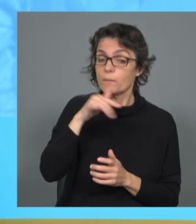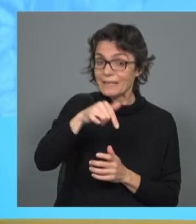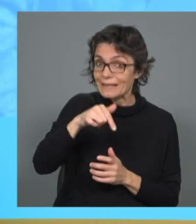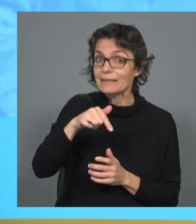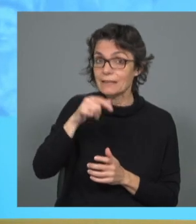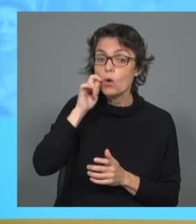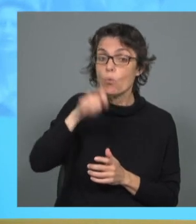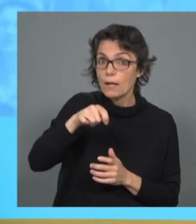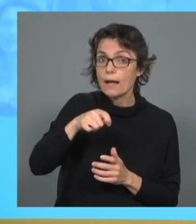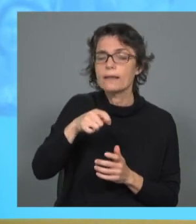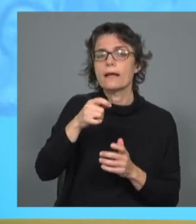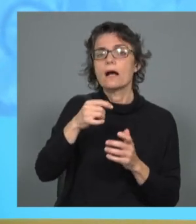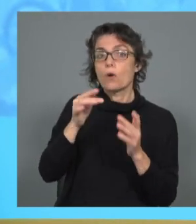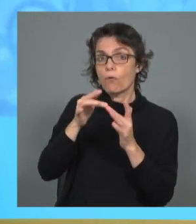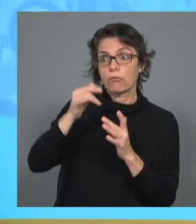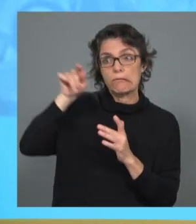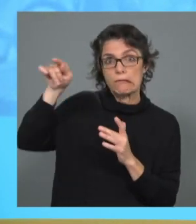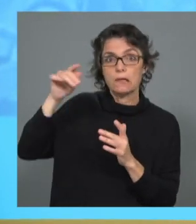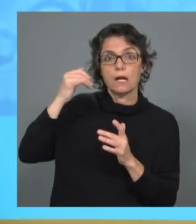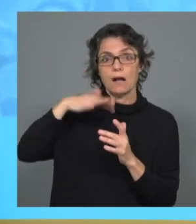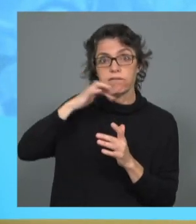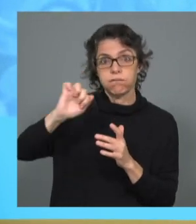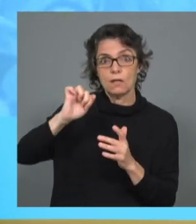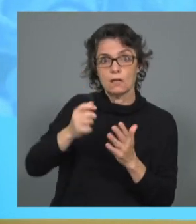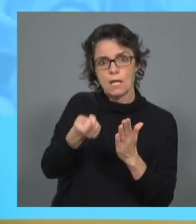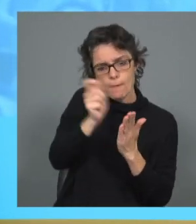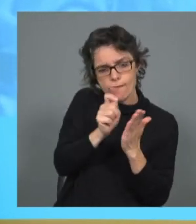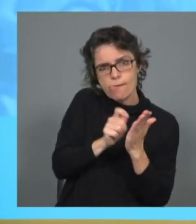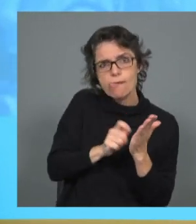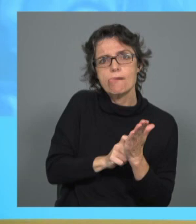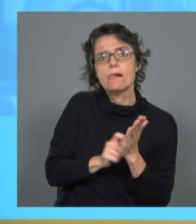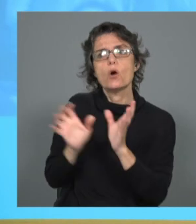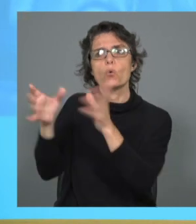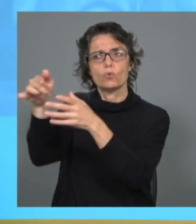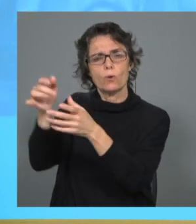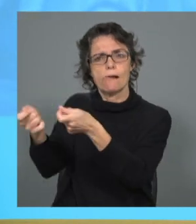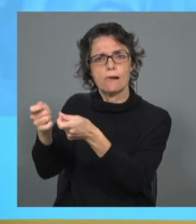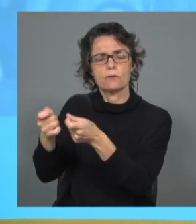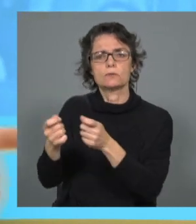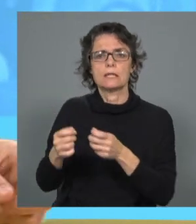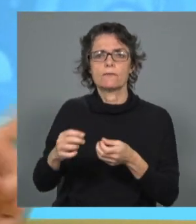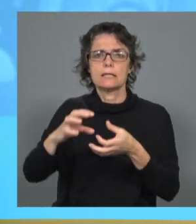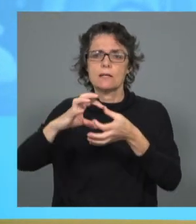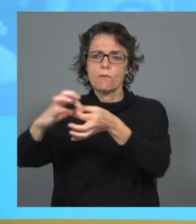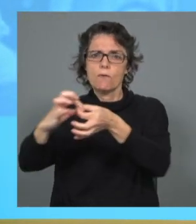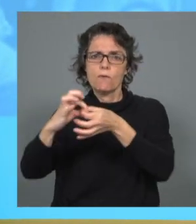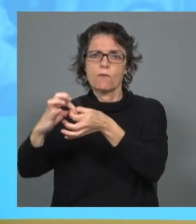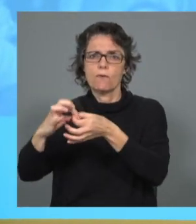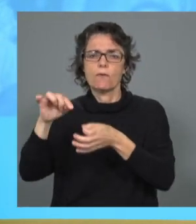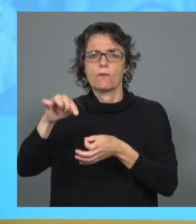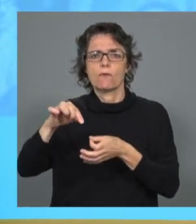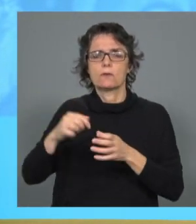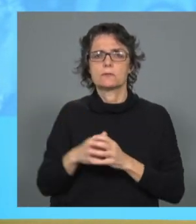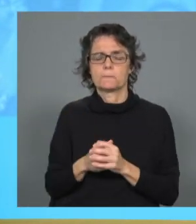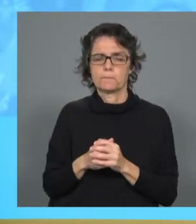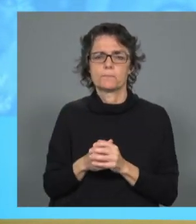Pessoas ucranianas que contactavam diretamente com este grupo que estava a preparar esta viagem e que depois fazia a ligação entre uns e